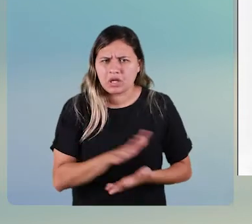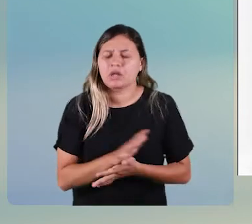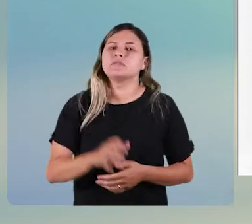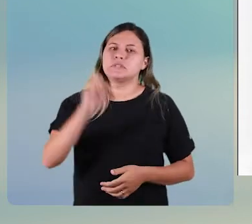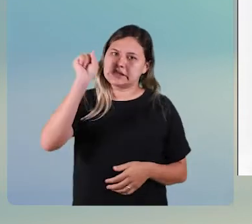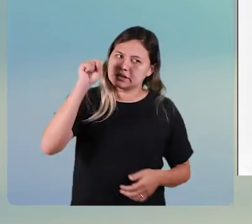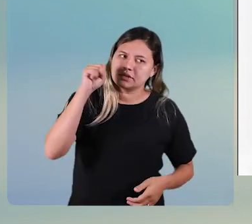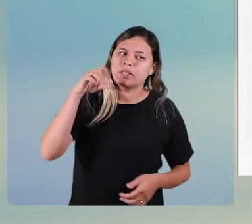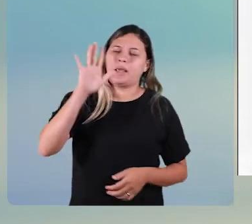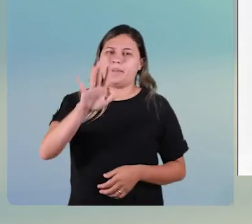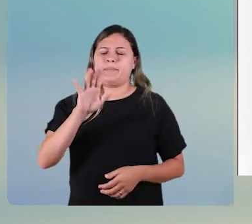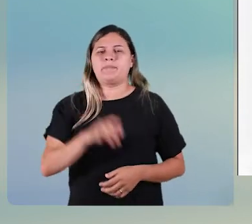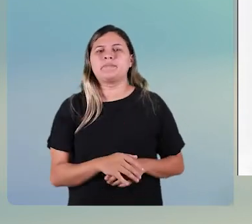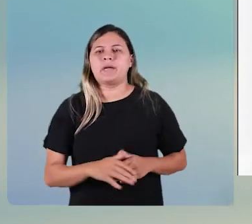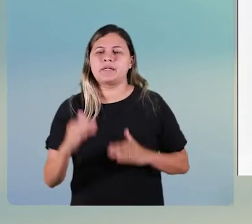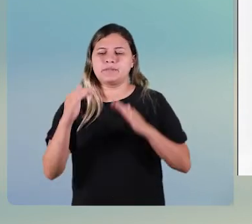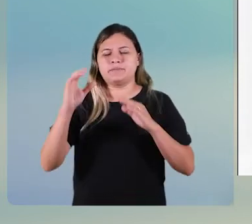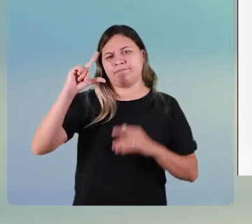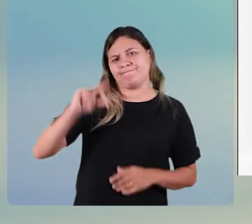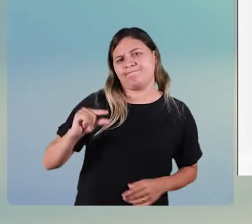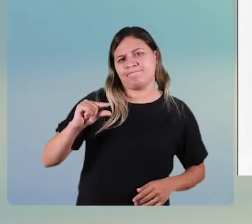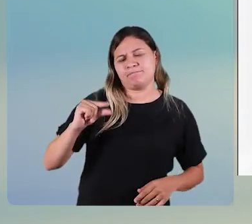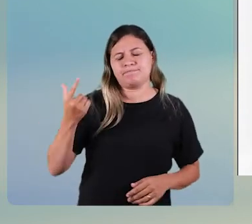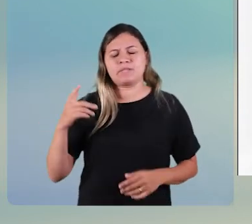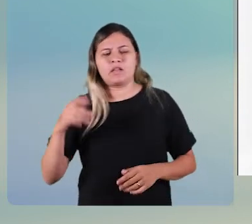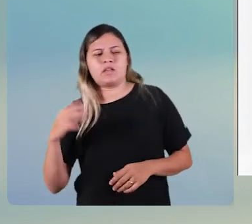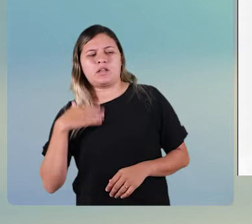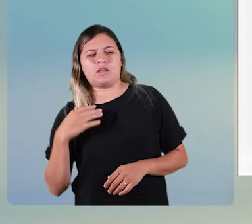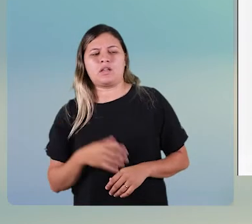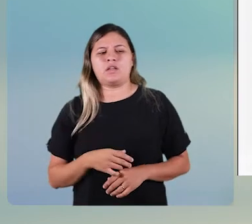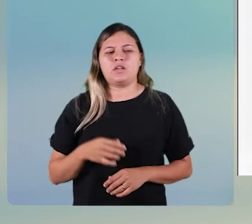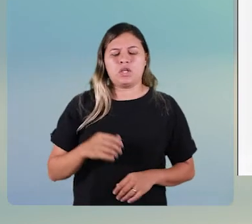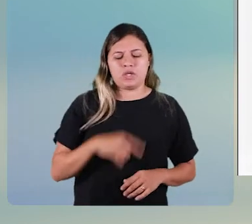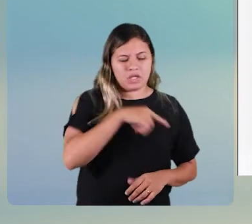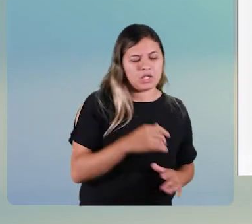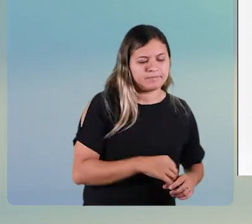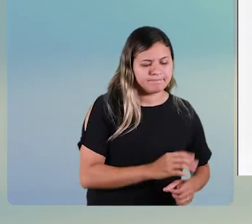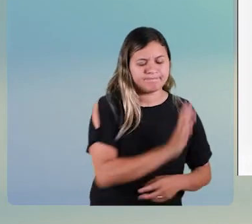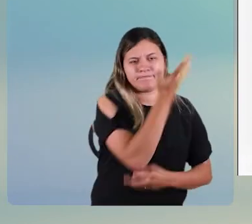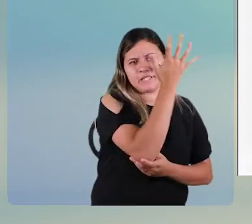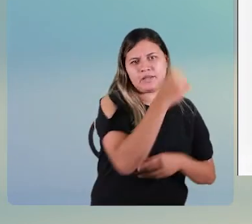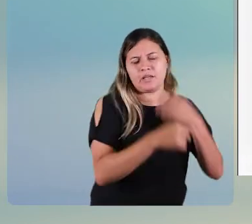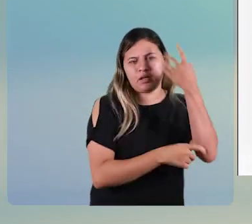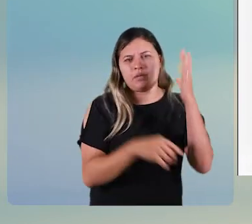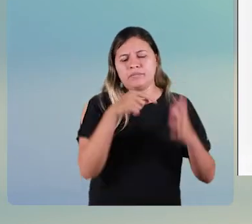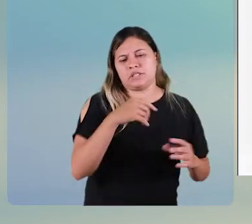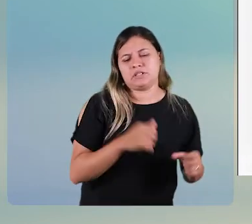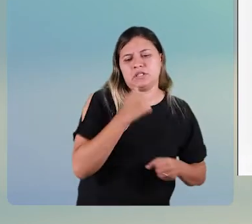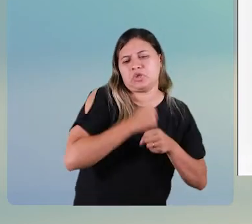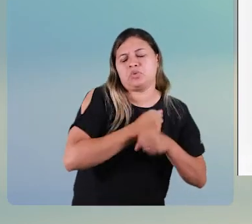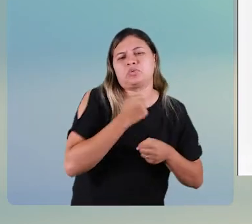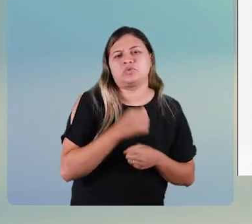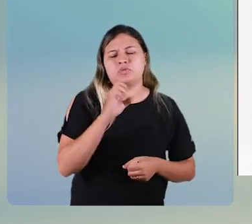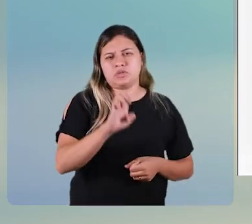vai existir, porque é de origem renovável. Então, você está saindo ali daquela planta, né, formando o etanol, a